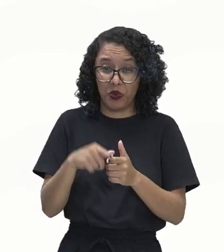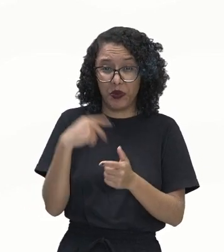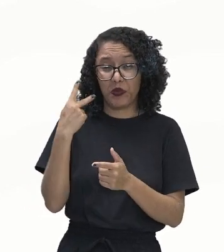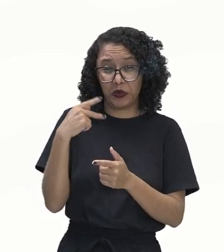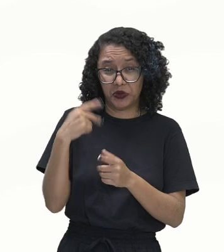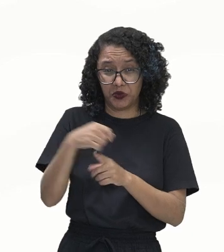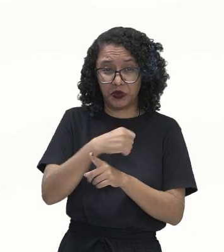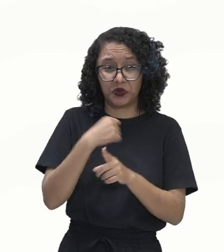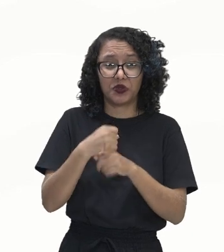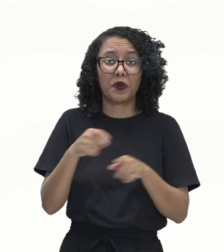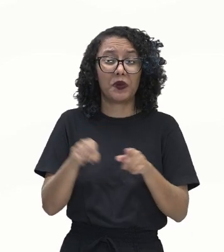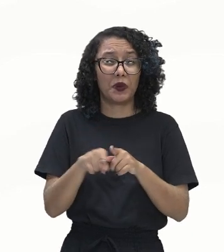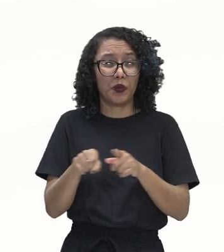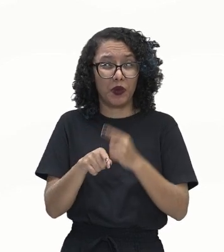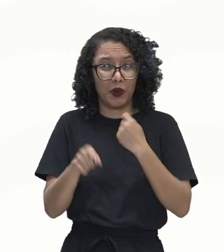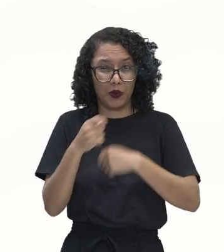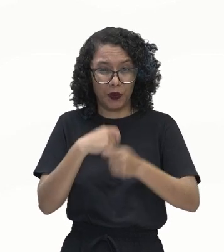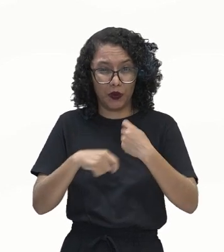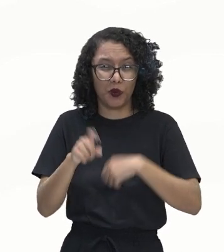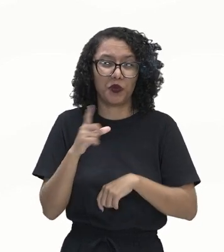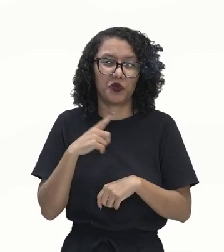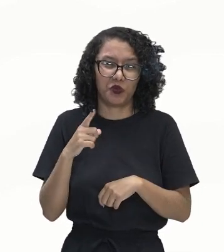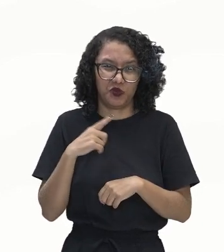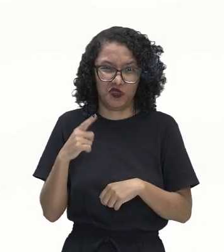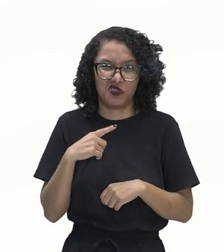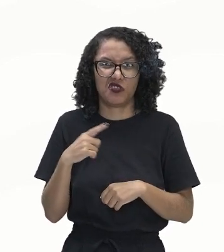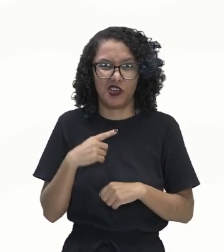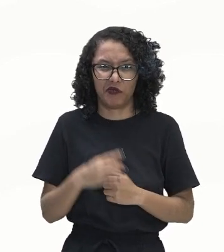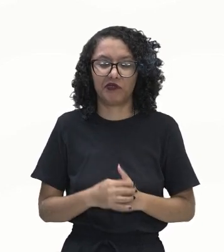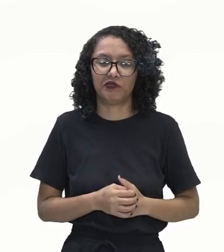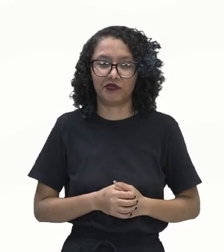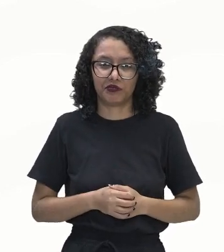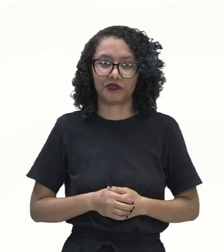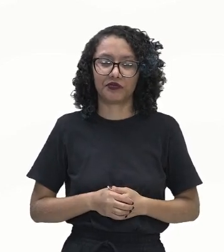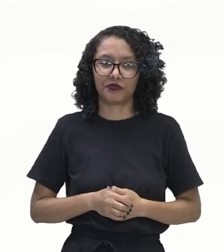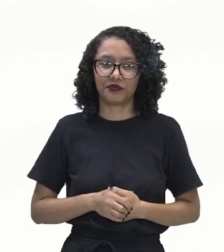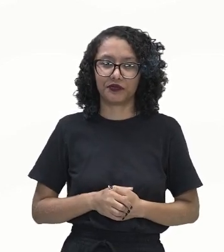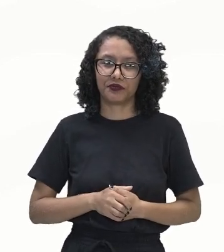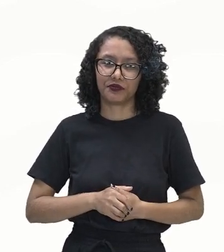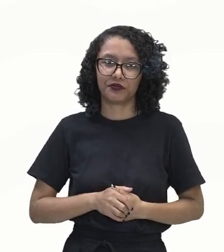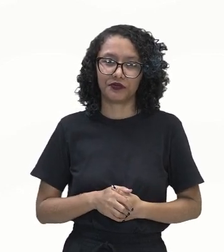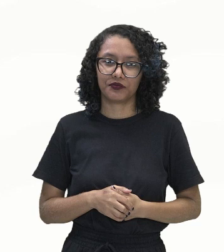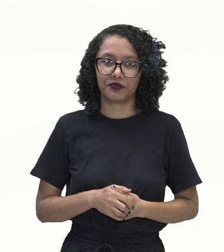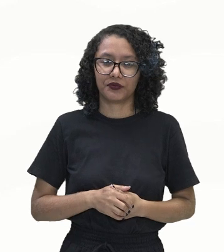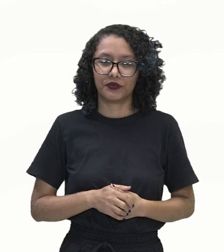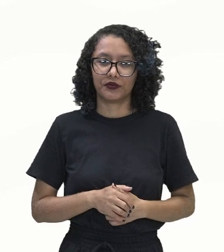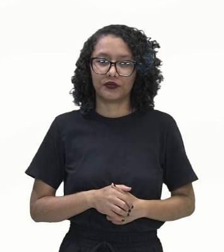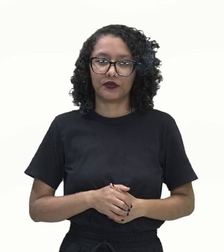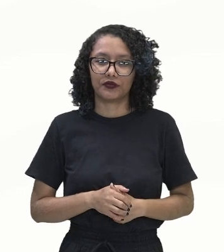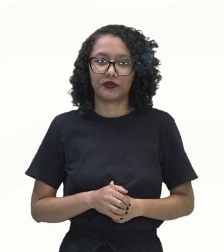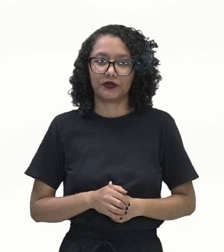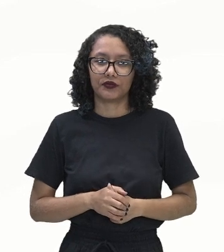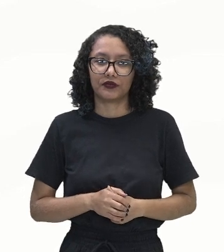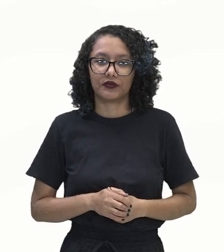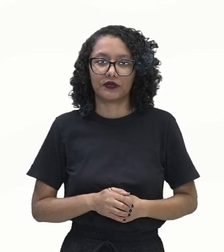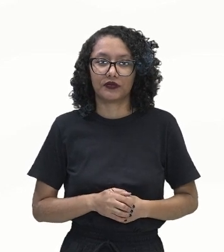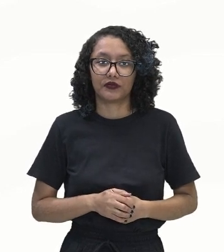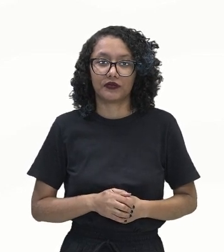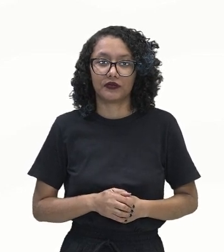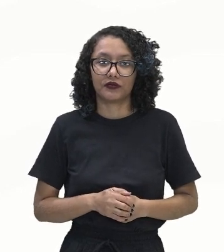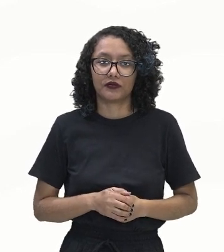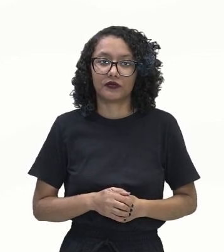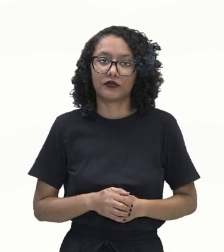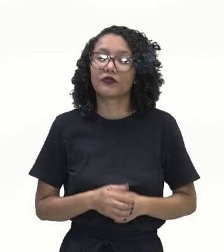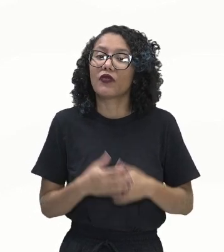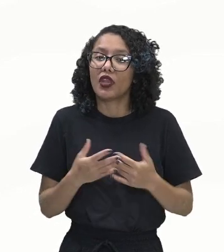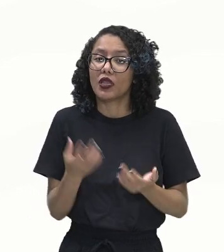sociais e econômicas. Então, a gente percebe que vai haver aqui uma grande